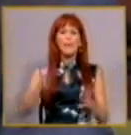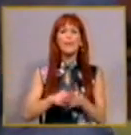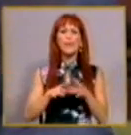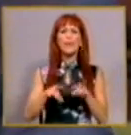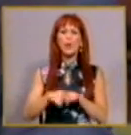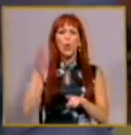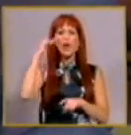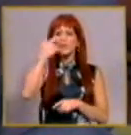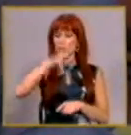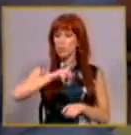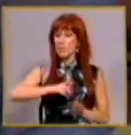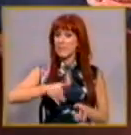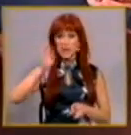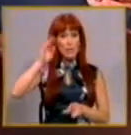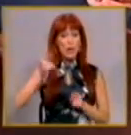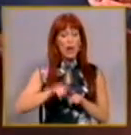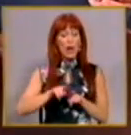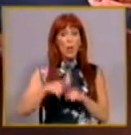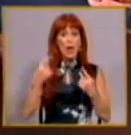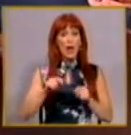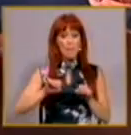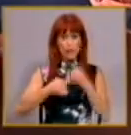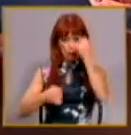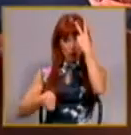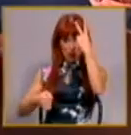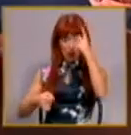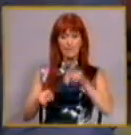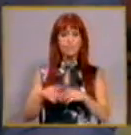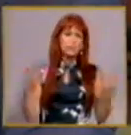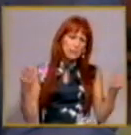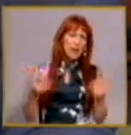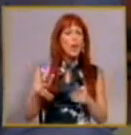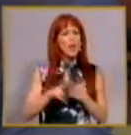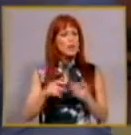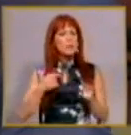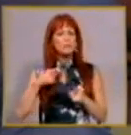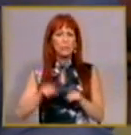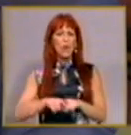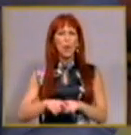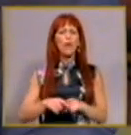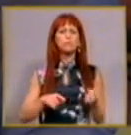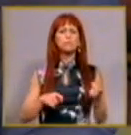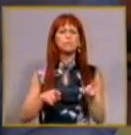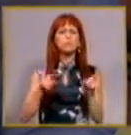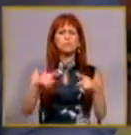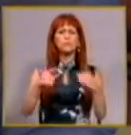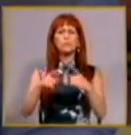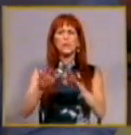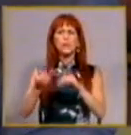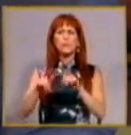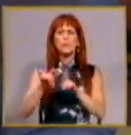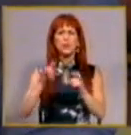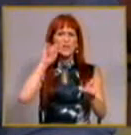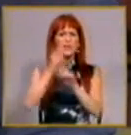que os portugueses precisam de saber. É que enquanto há dois partidos que, embora reconhecendo e até tendo divergências, que temos que